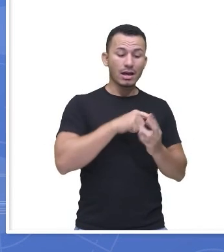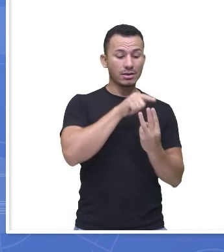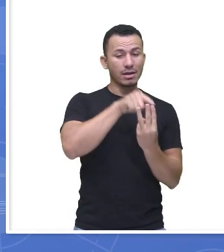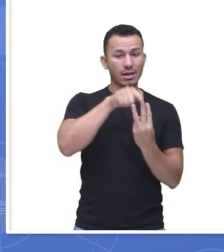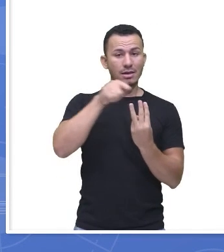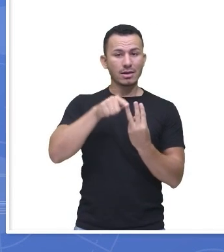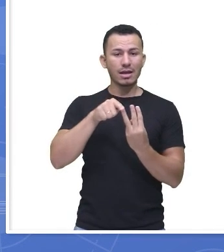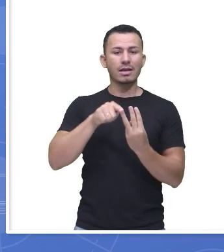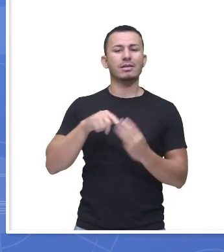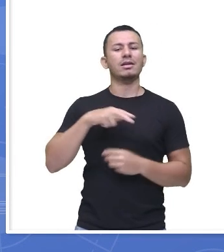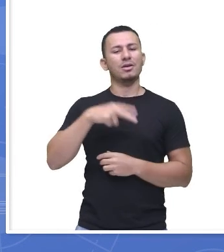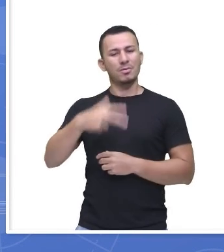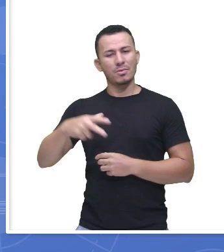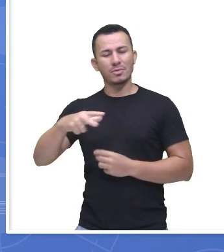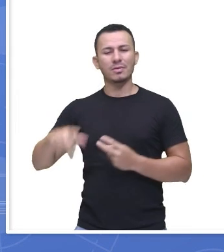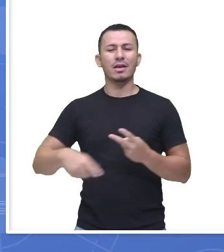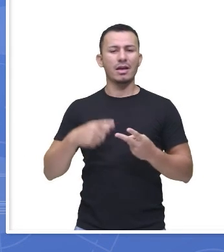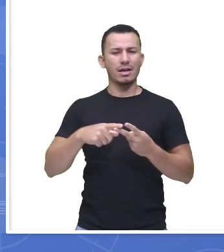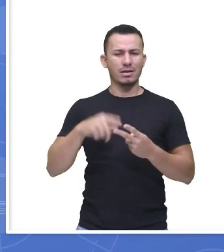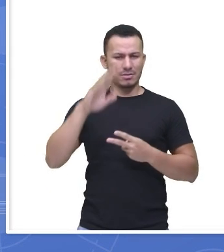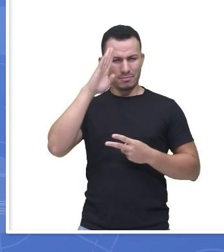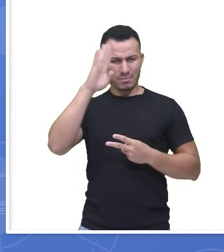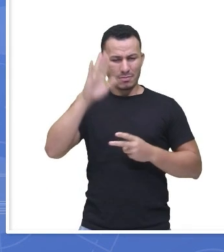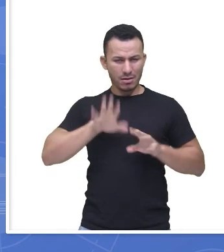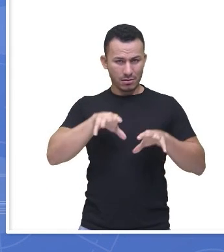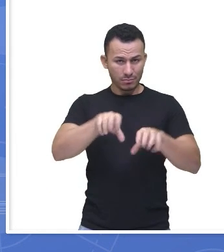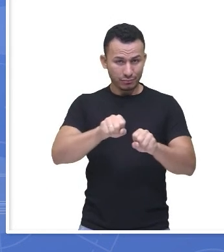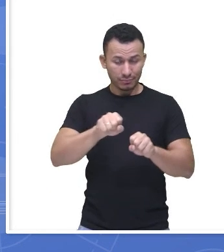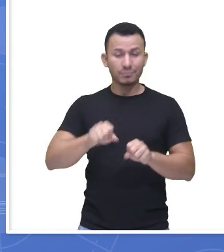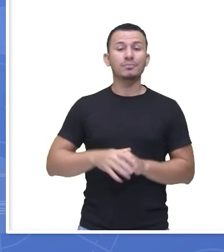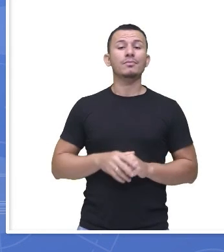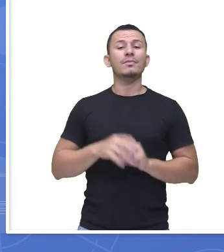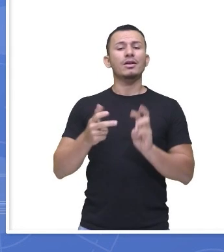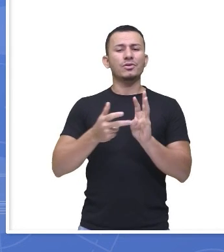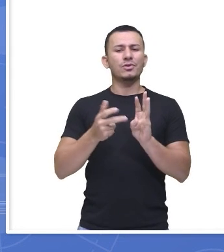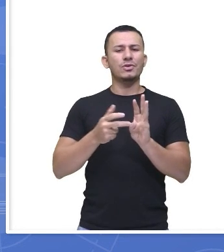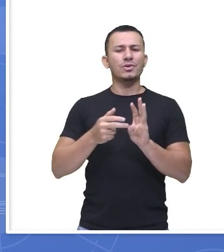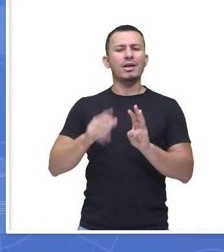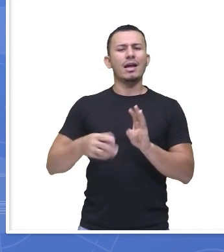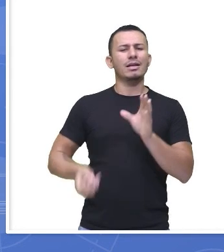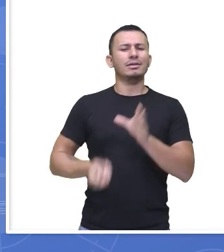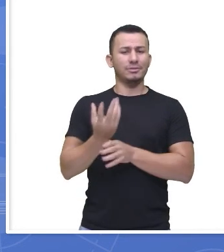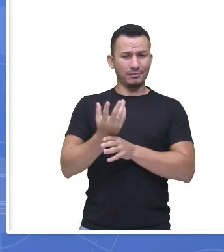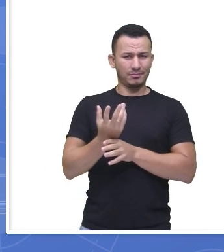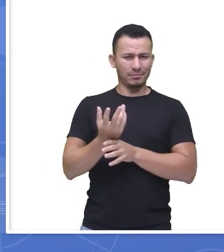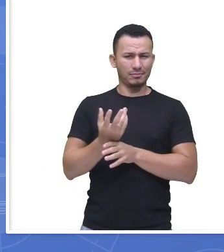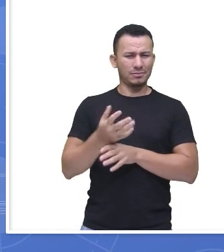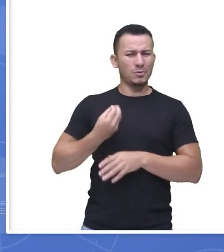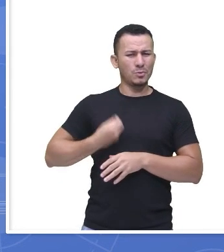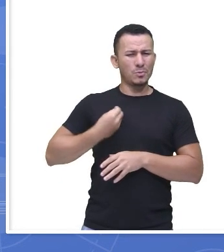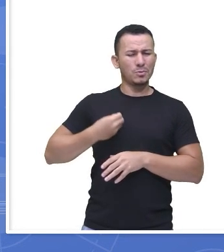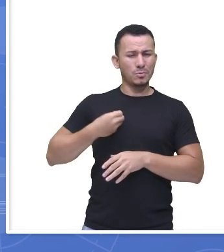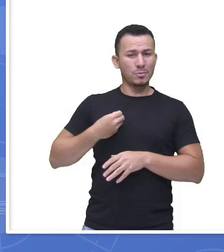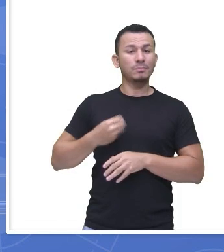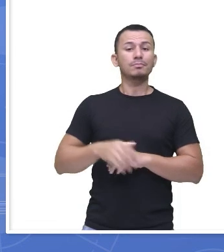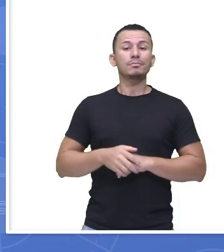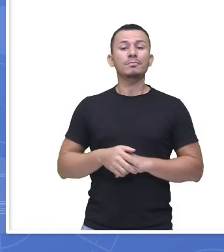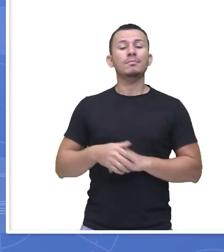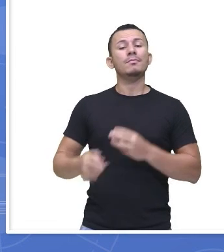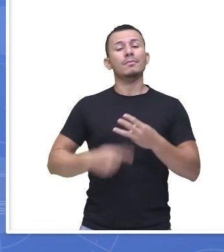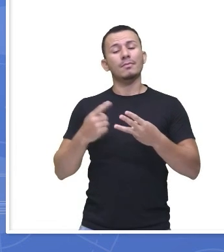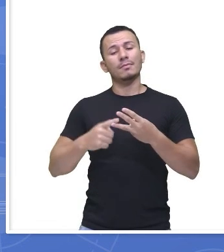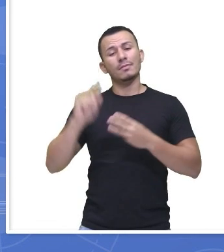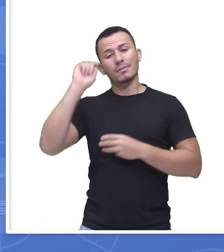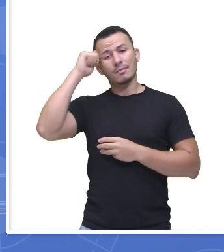aqui, né? Os portugueses, os colonizadores, os indígenas, os povos originários e os africanos escravizados que vieram para cá. Então, nós